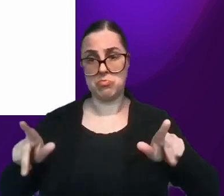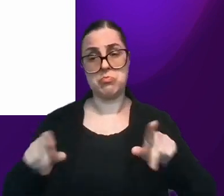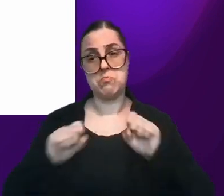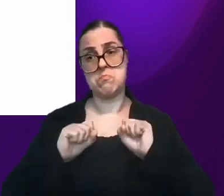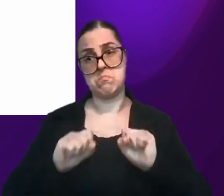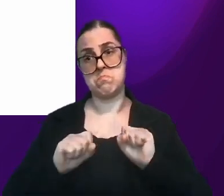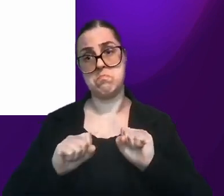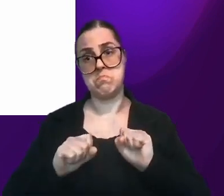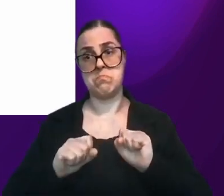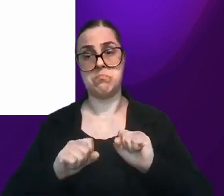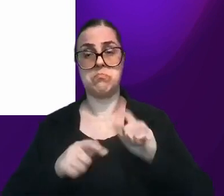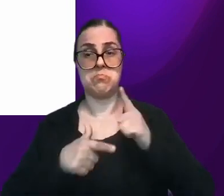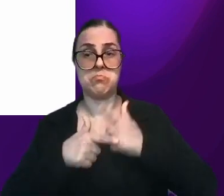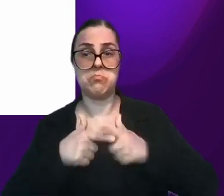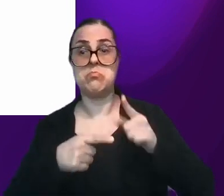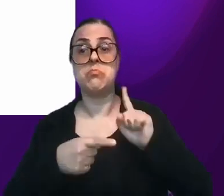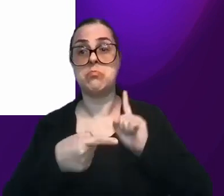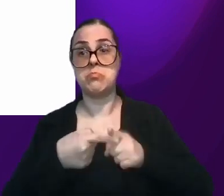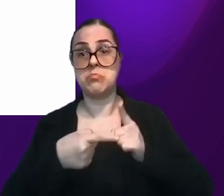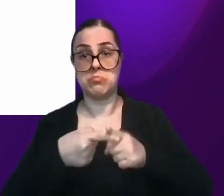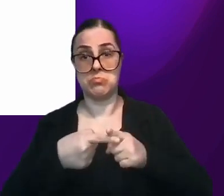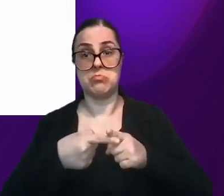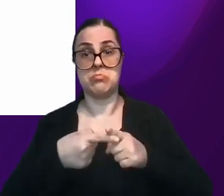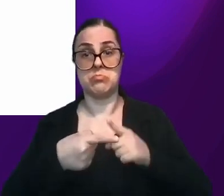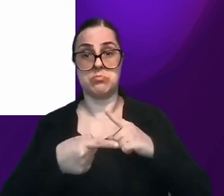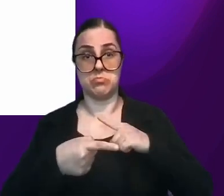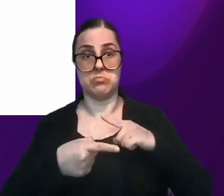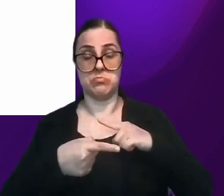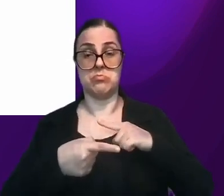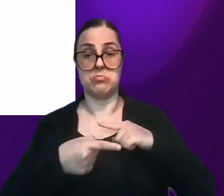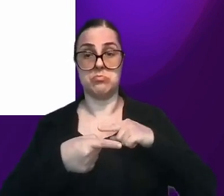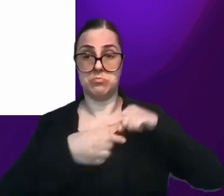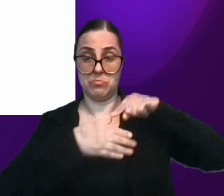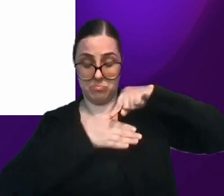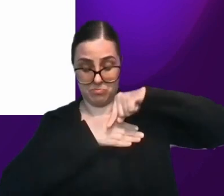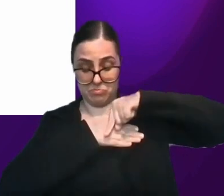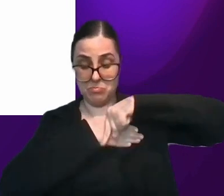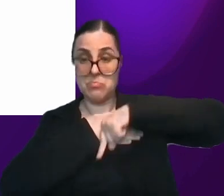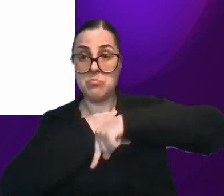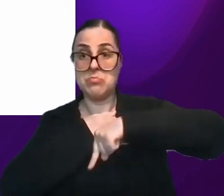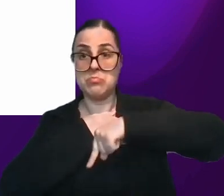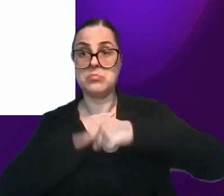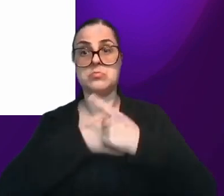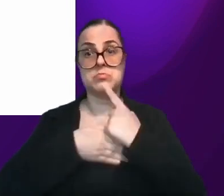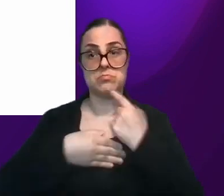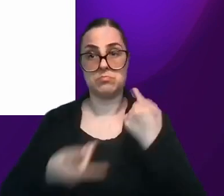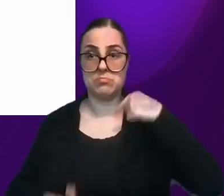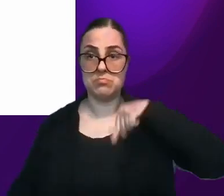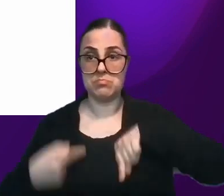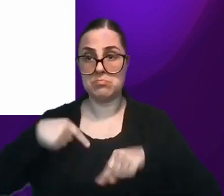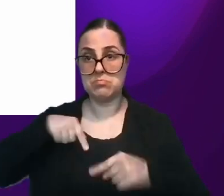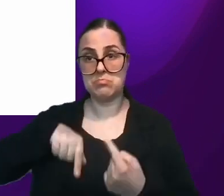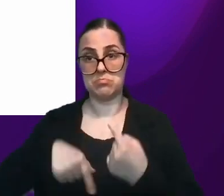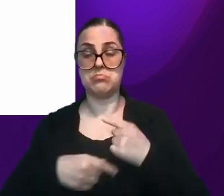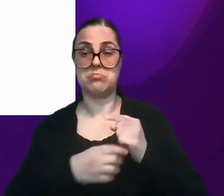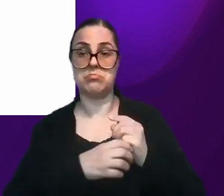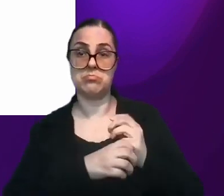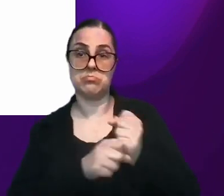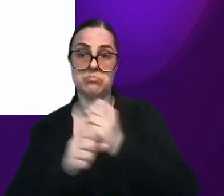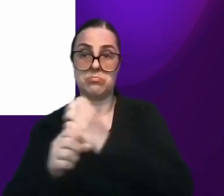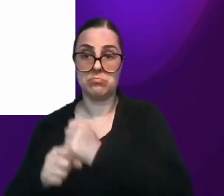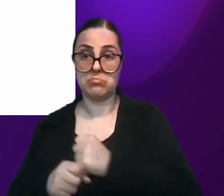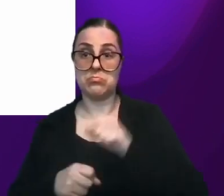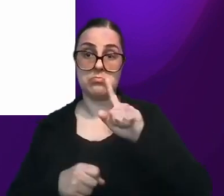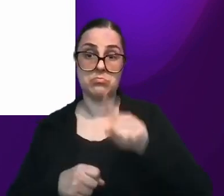o ácido cítrico, ele está presente no próprio metabolismo intermediário. Então, ele não é uma